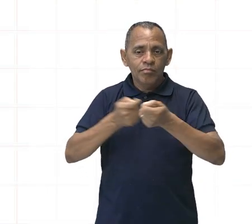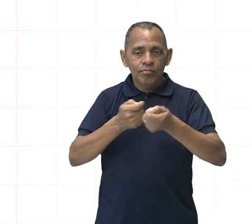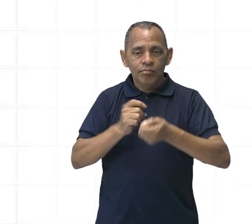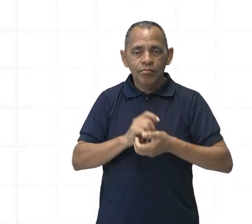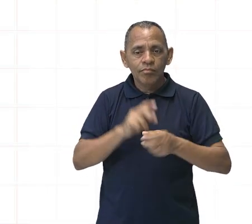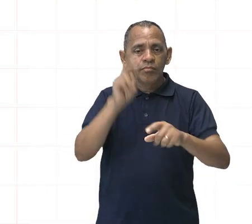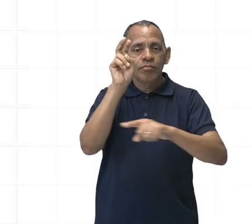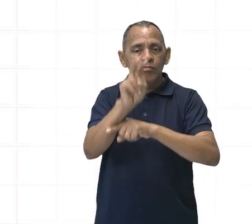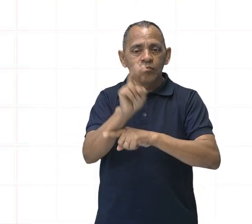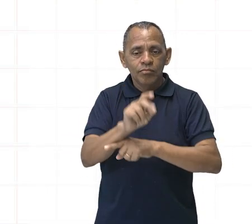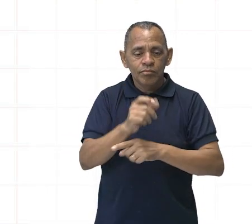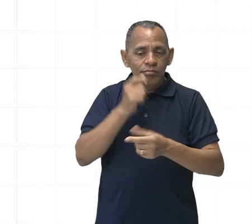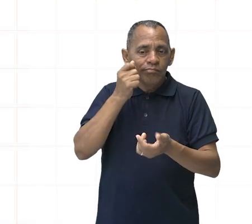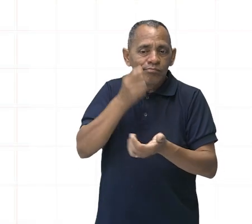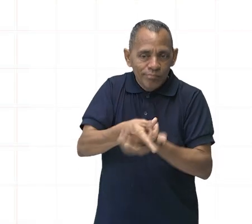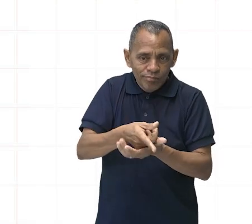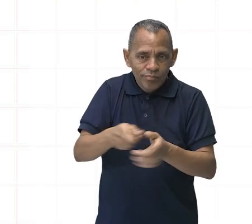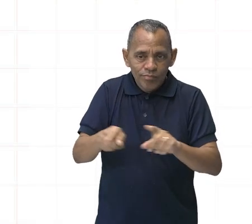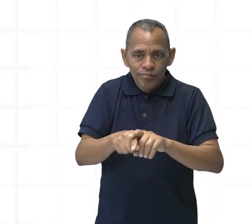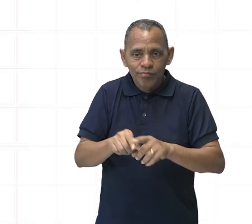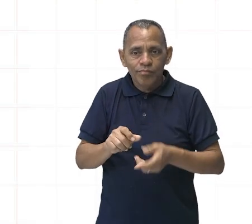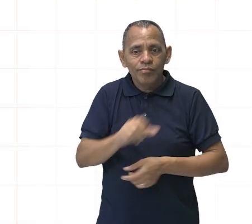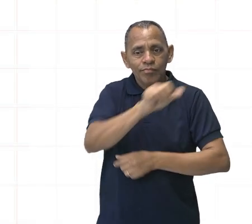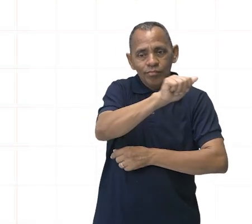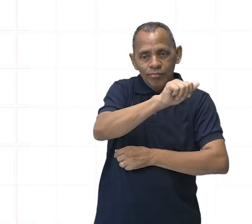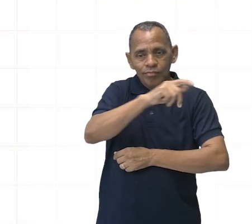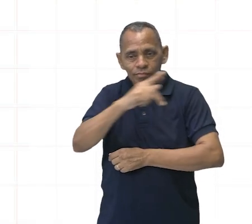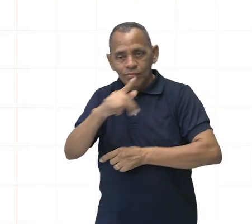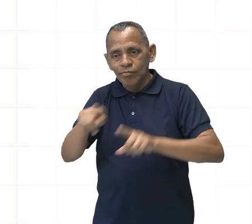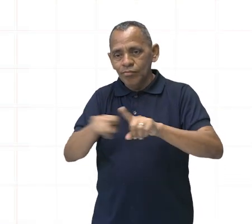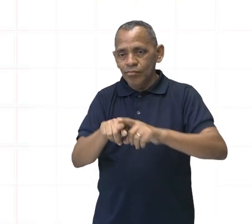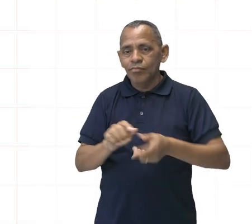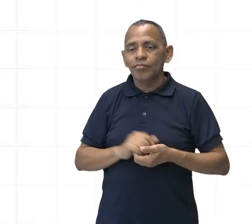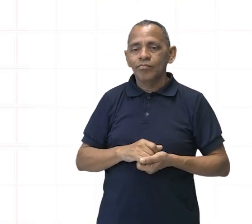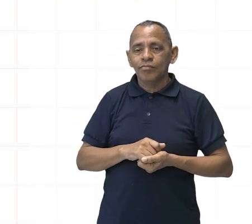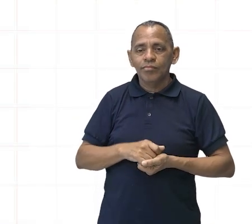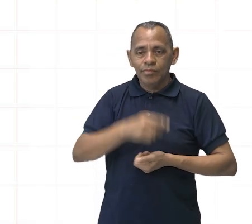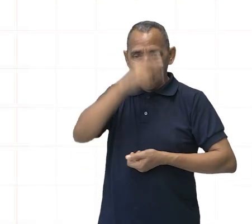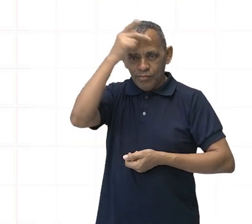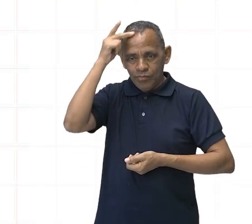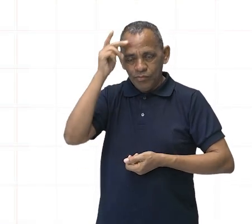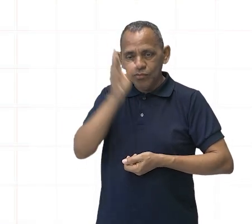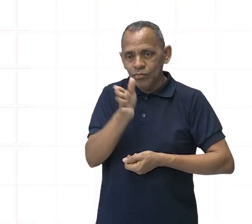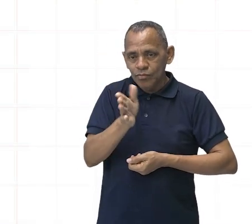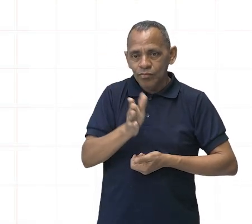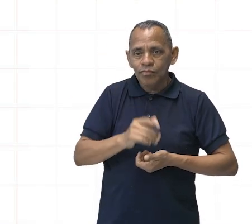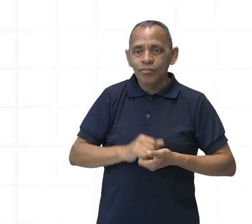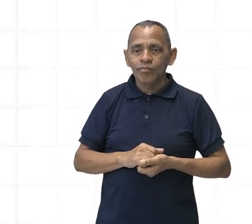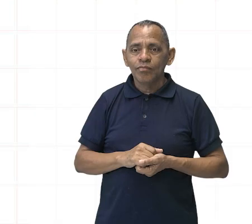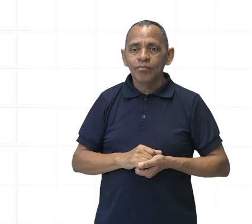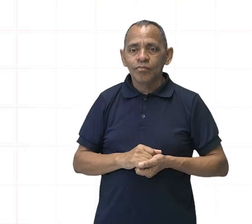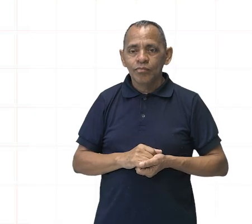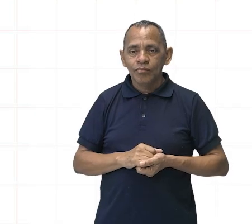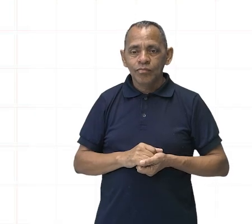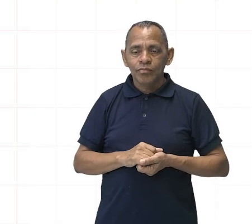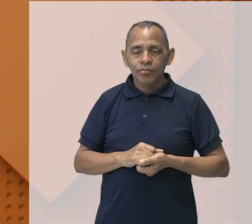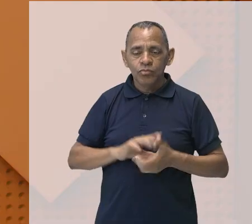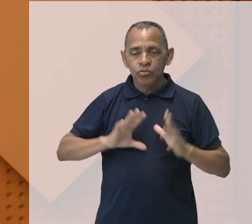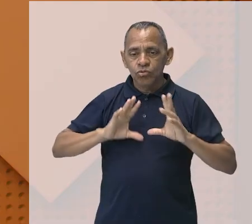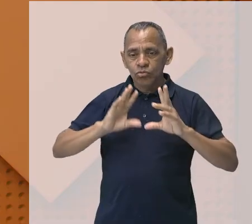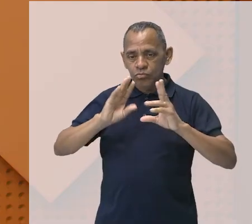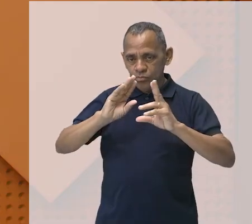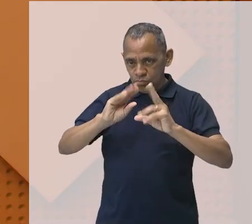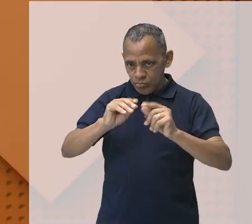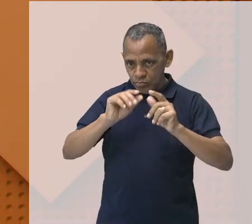que paga as aposentadorias ou então que dá os benefícios que todo trabalhador tem